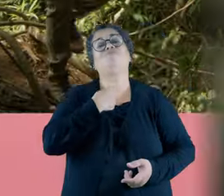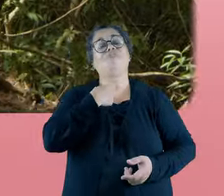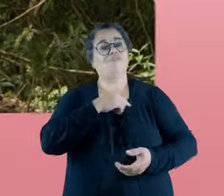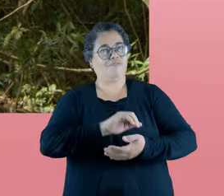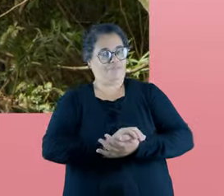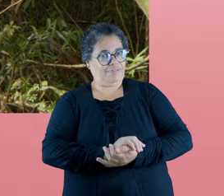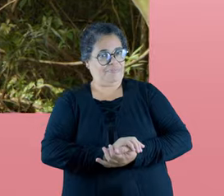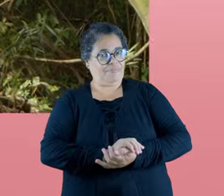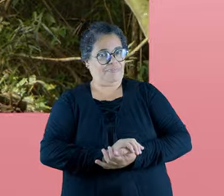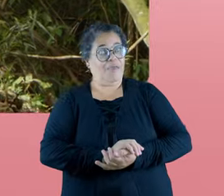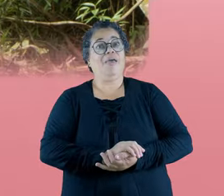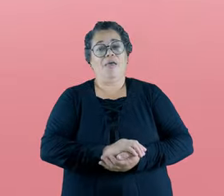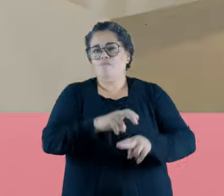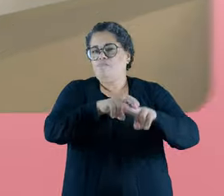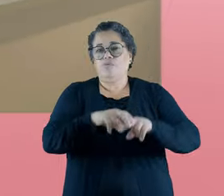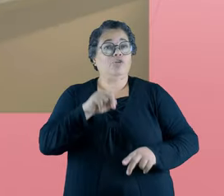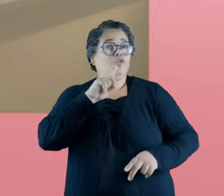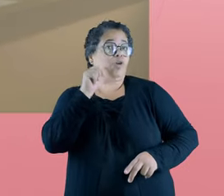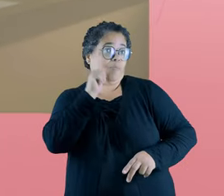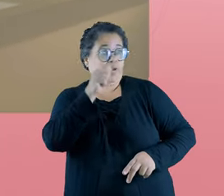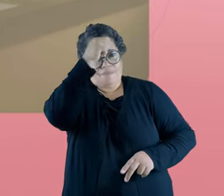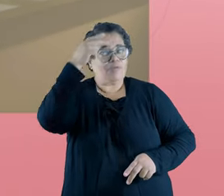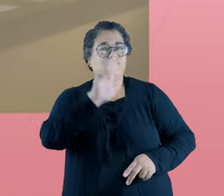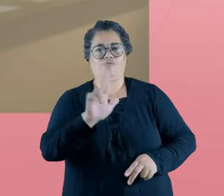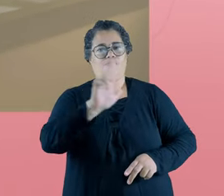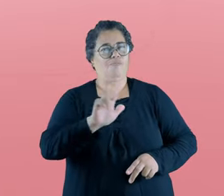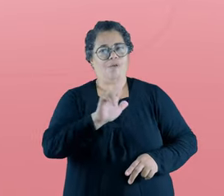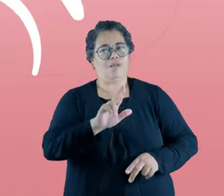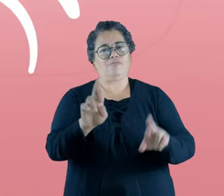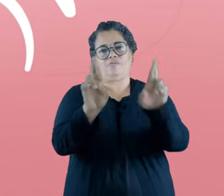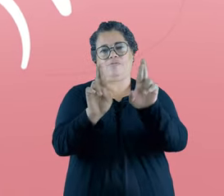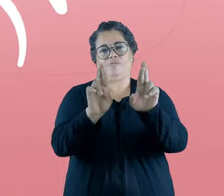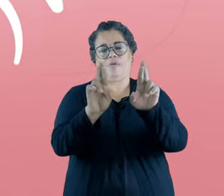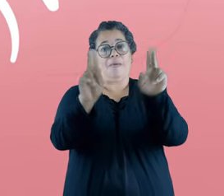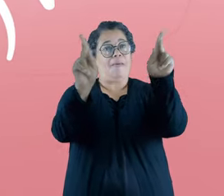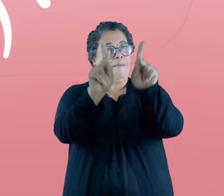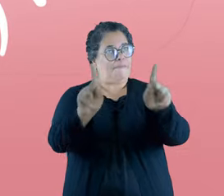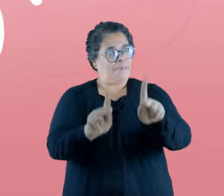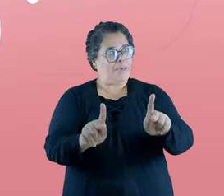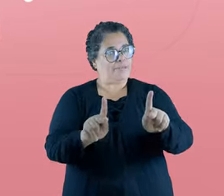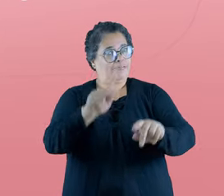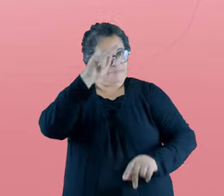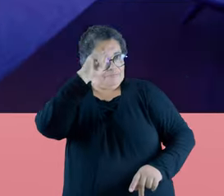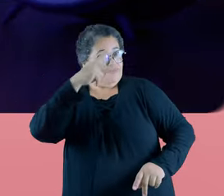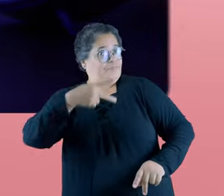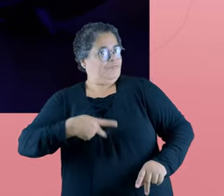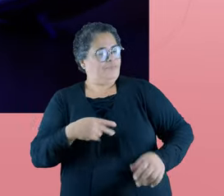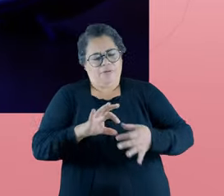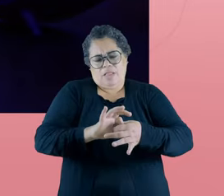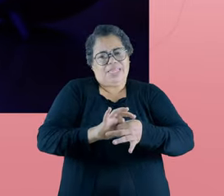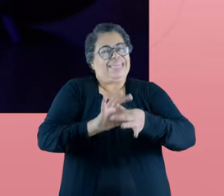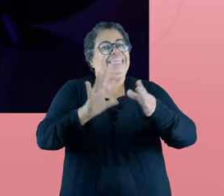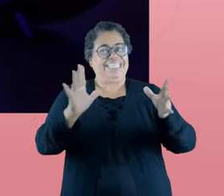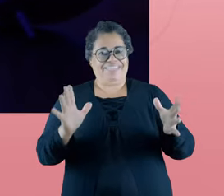de mulheres a gente quiser. Por isso, no Dia das Mulheres, a Prefeitura de Uberlândia só deseja uma coisa. Paz. Pra